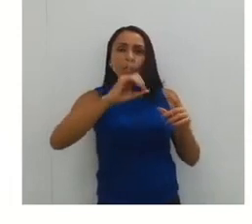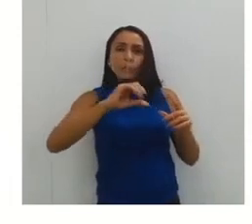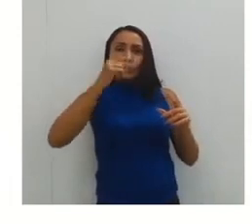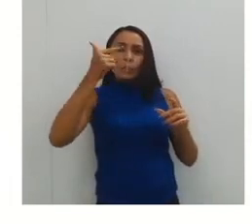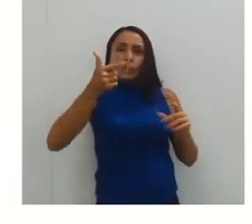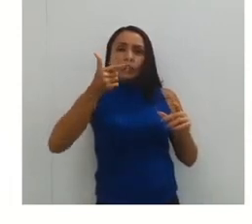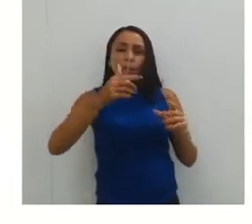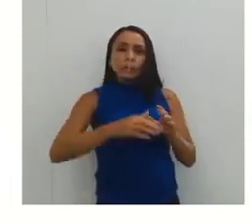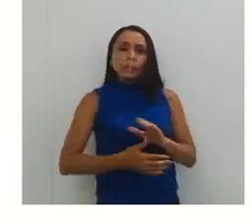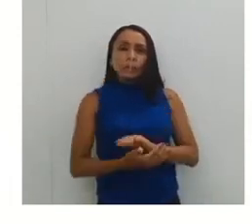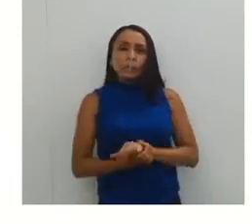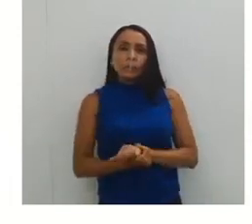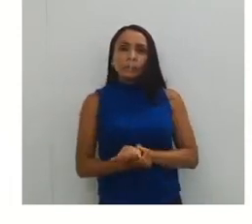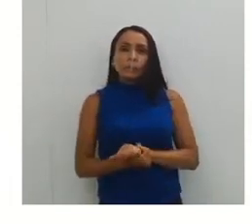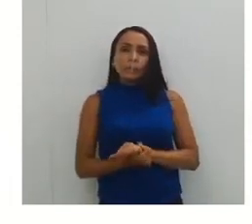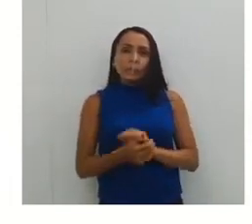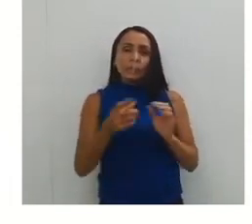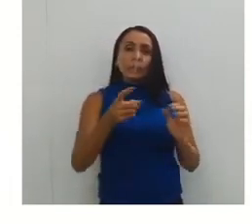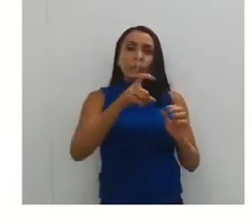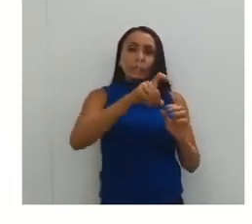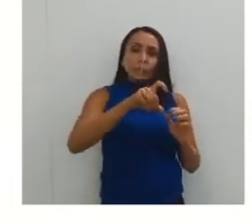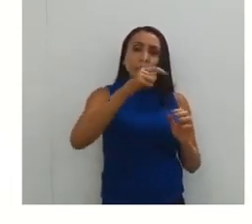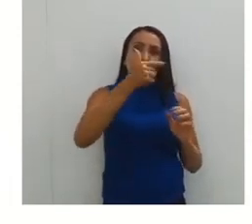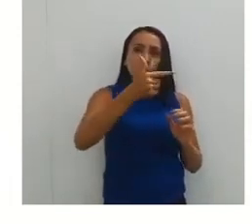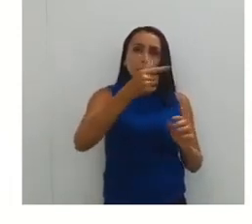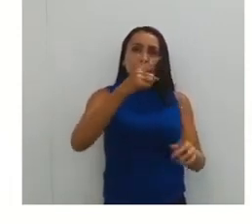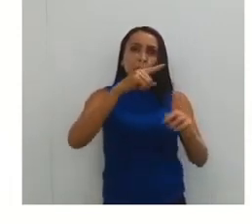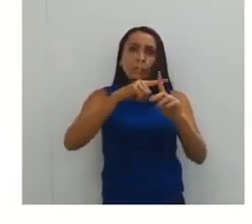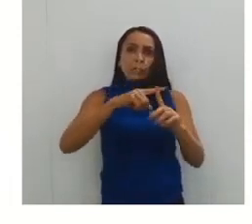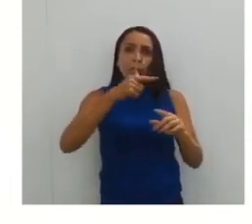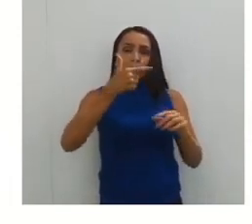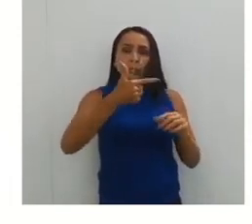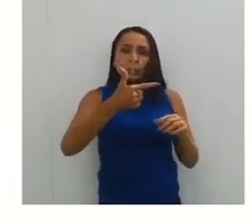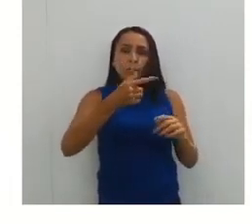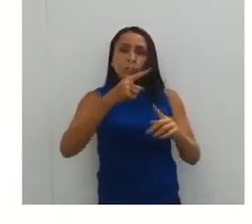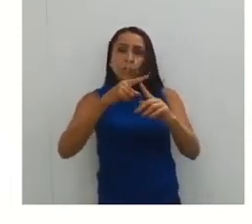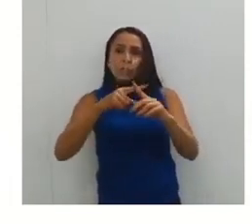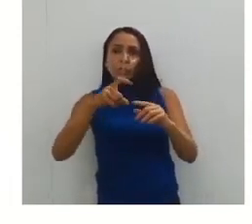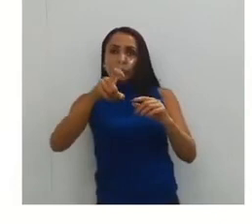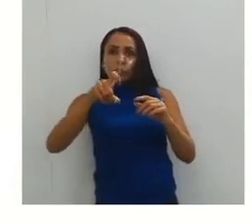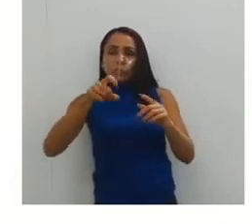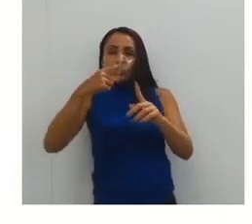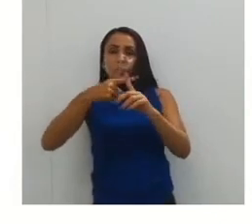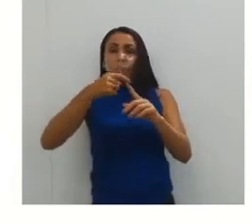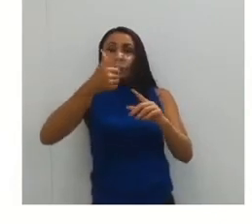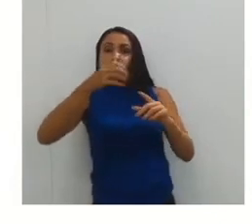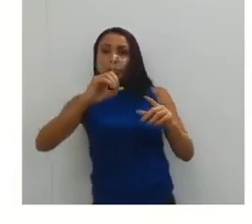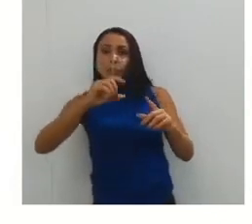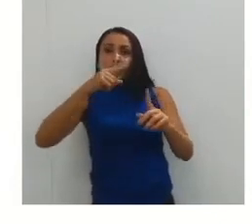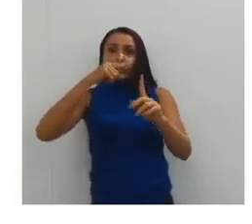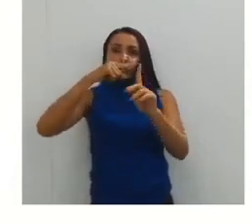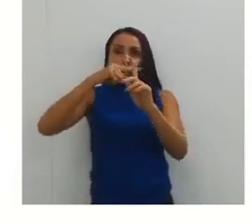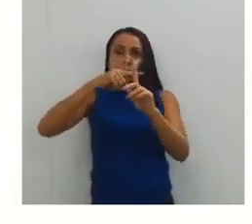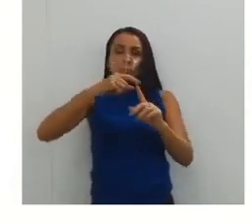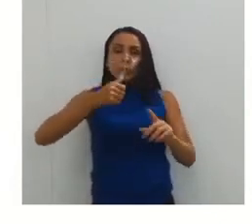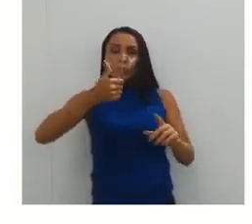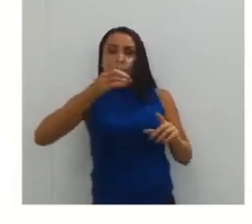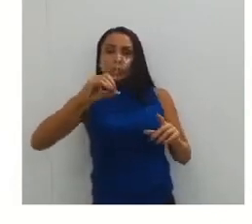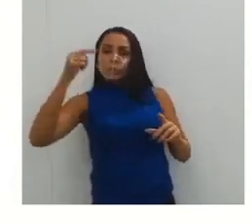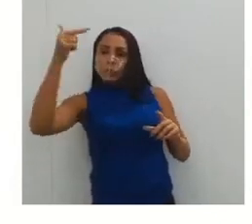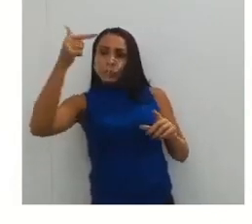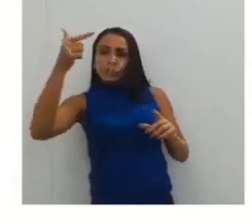segundo mais o quadrado do segundo. Beleza? Então, ó, você já entendeu esse procedimento. Agora a gente resolve,